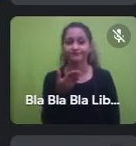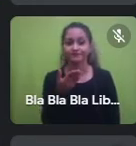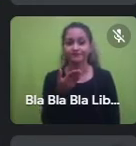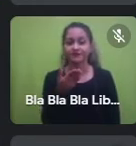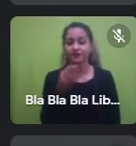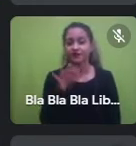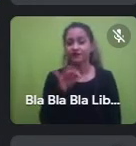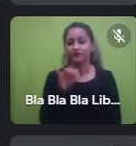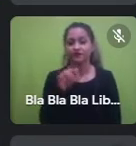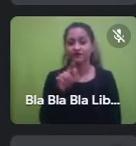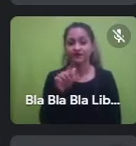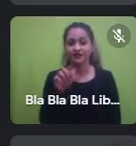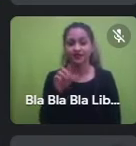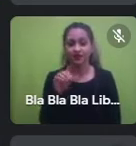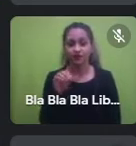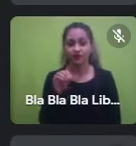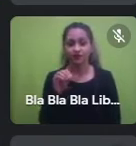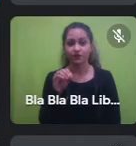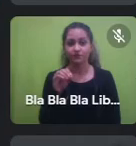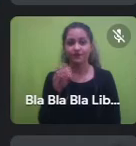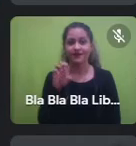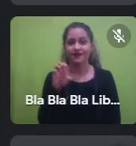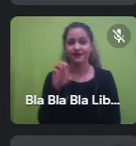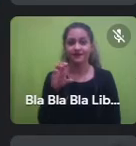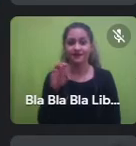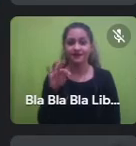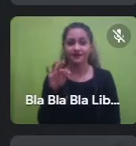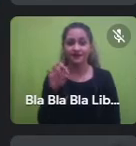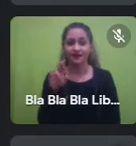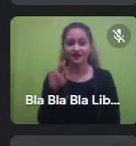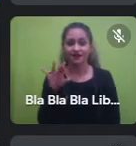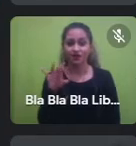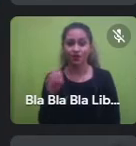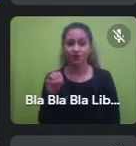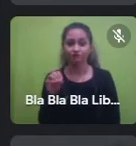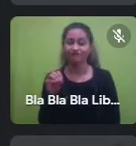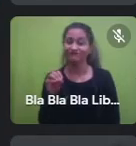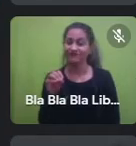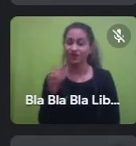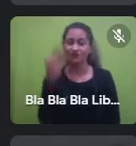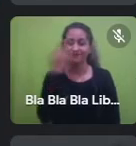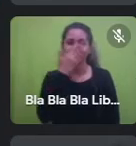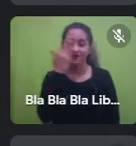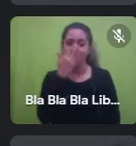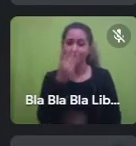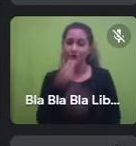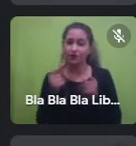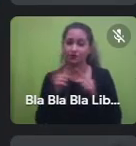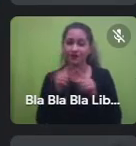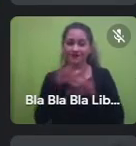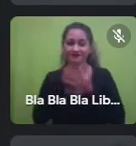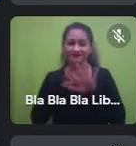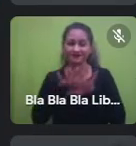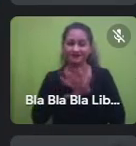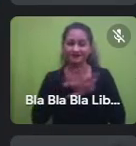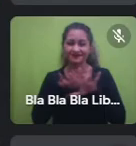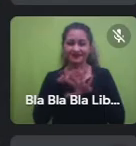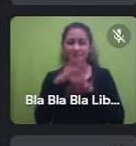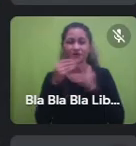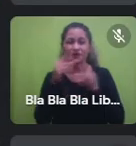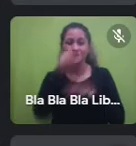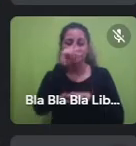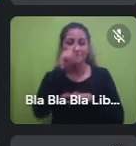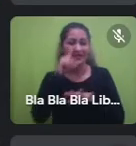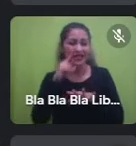fígado ictérico, tá? Não dá para ver muito bem, mas a aparência dele com áreas bem amareladas